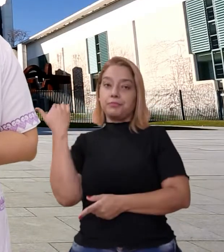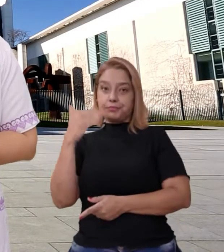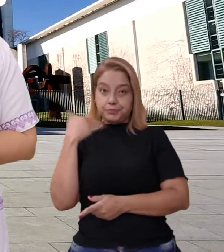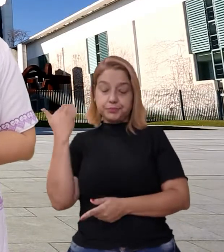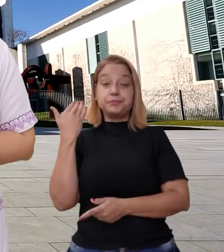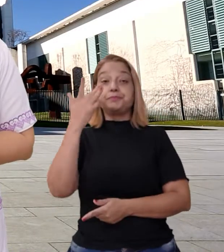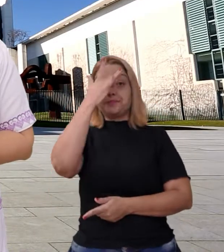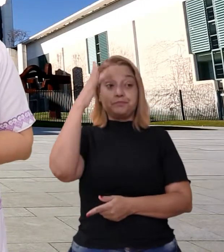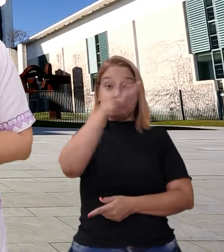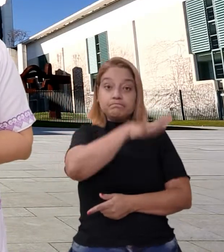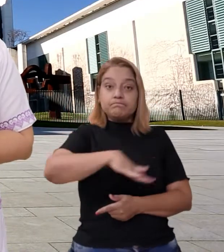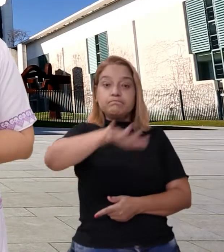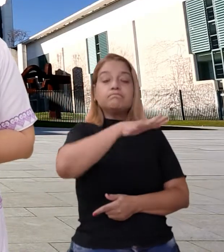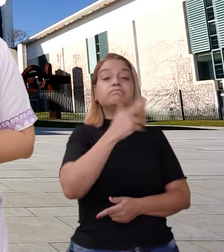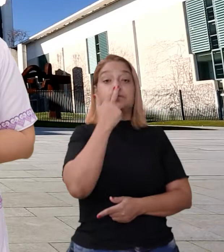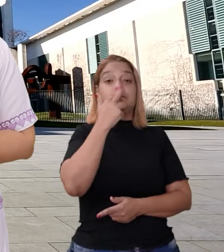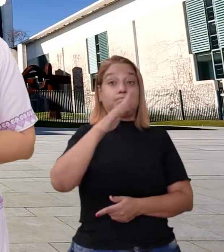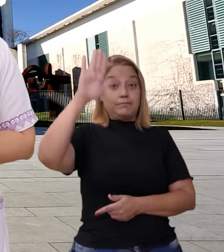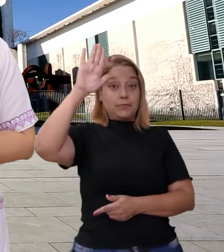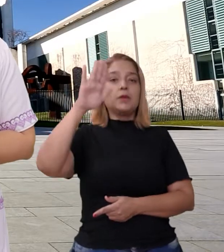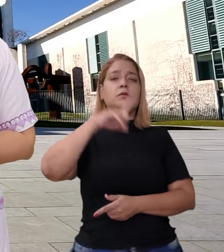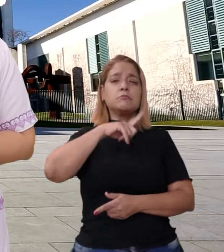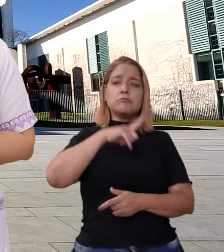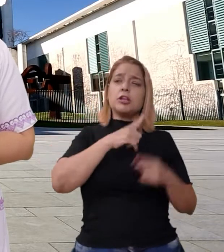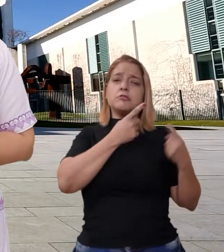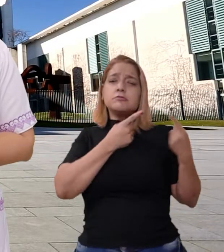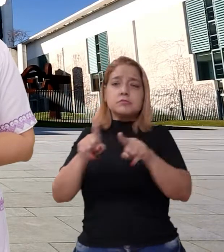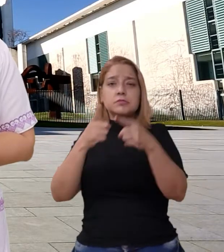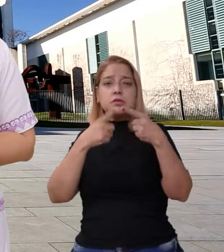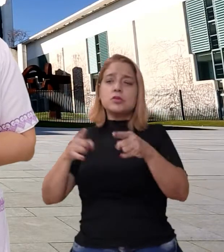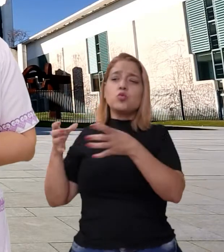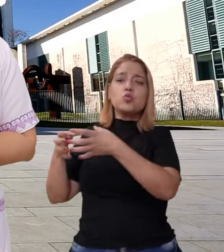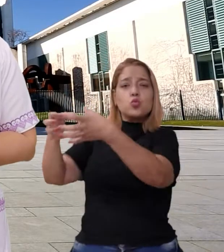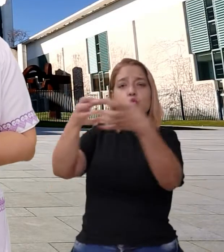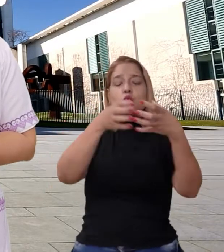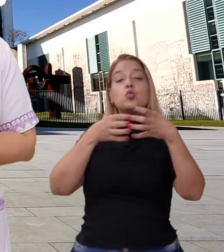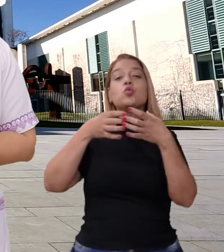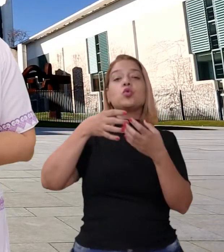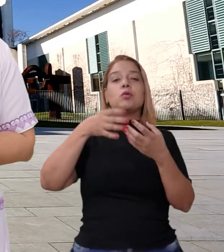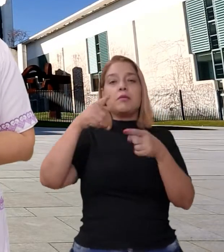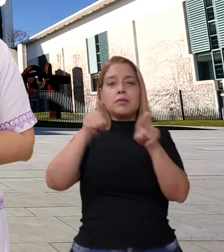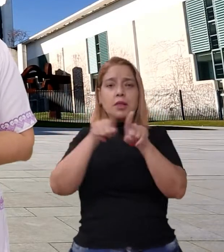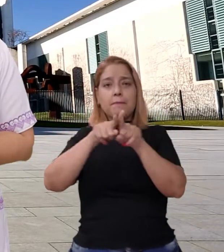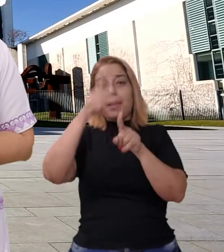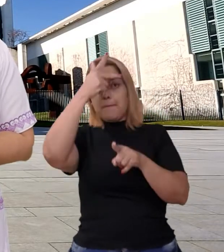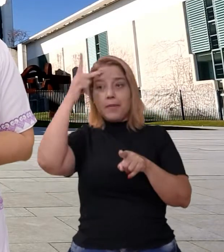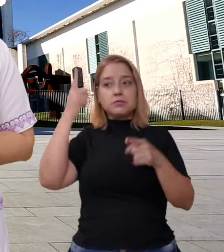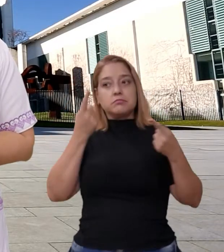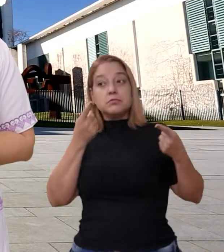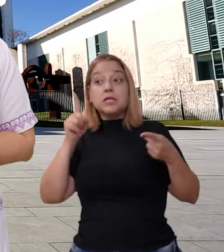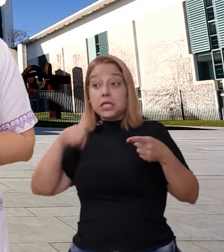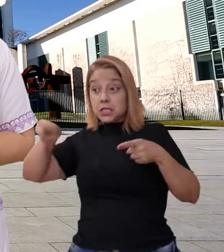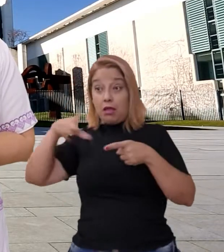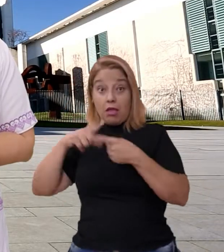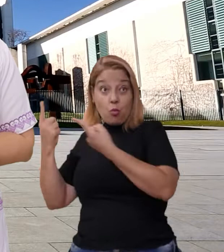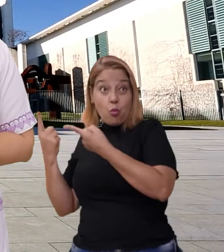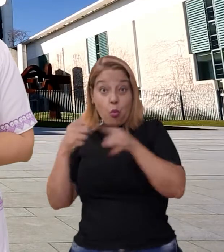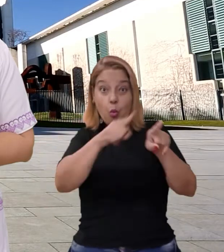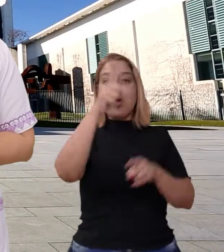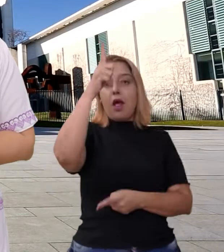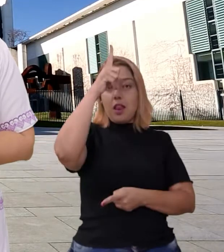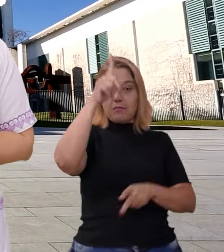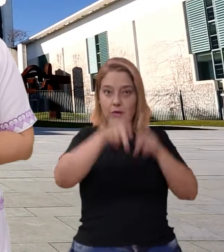foram vitimados. Os nazistas perseguiram também outros grupos, identificados como ameaças ao povo